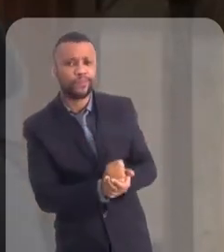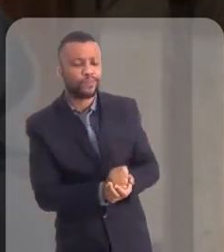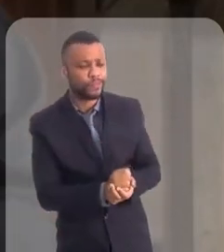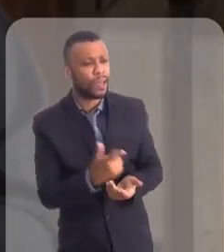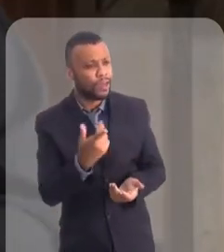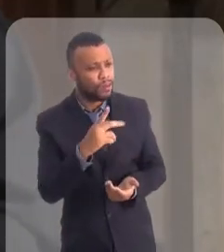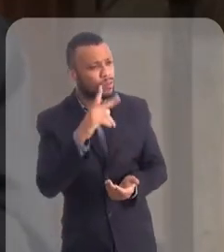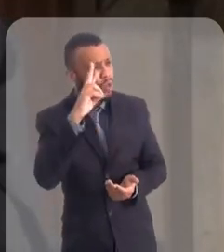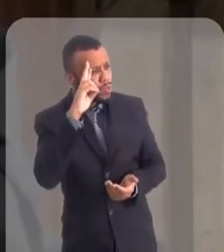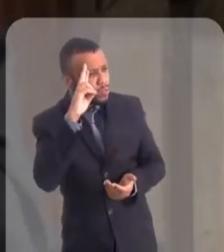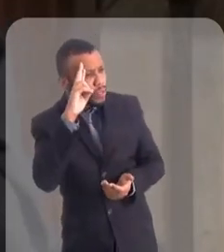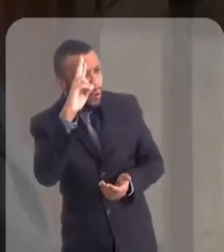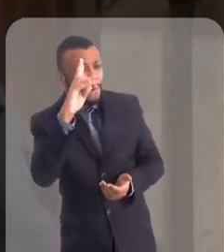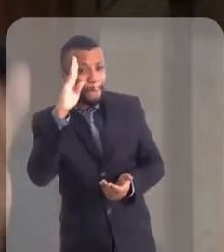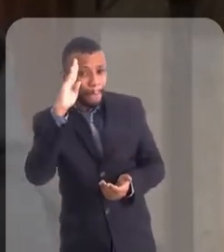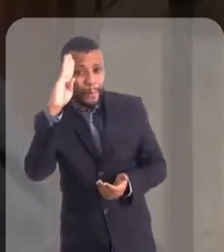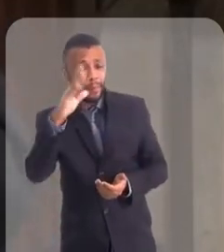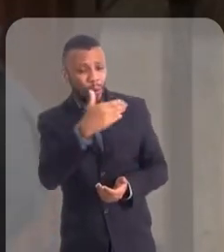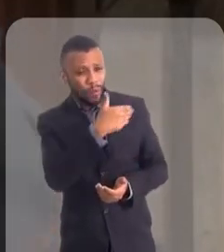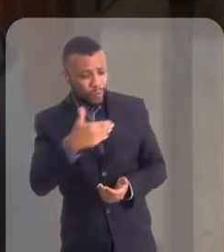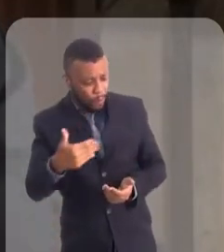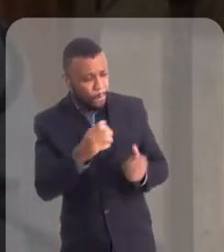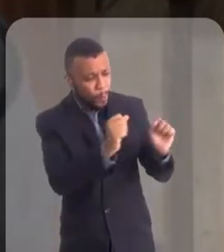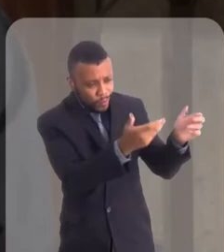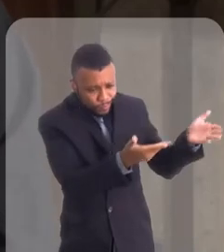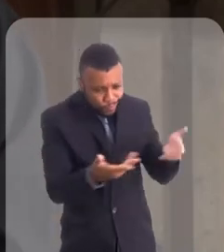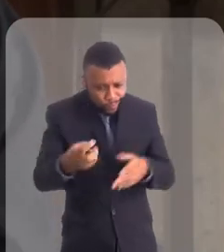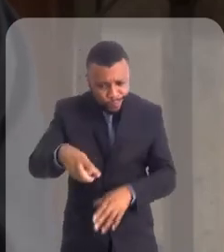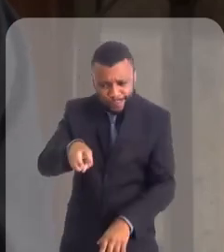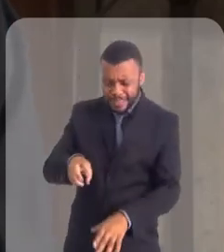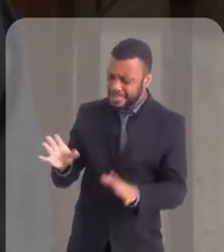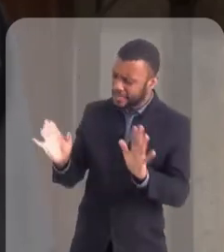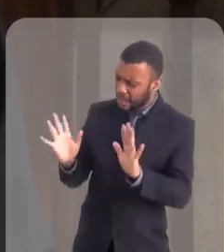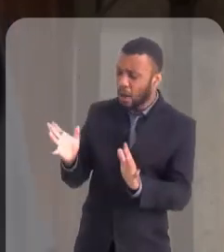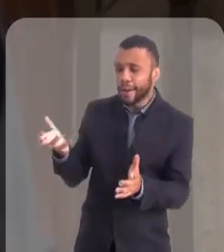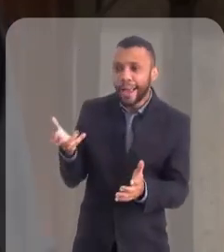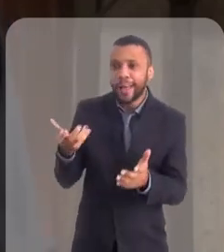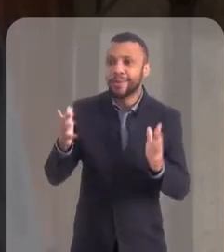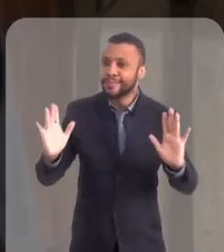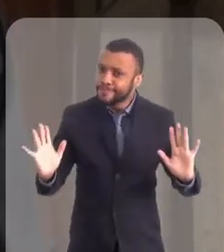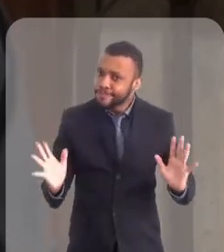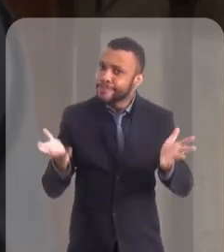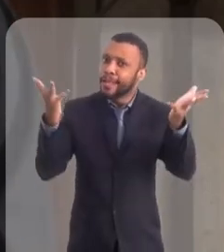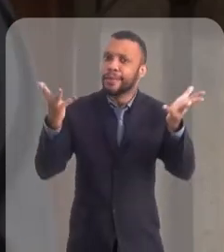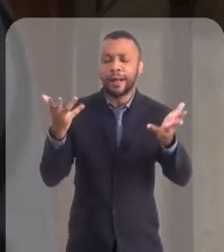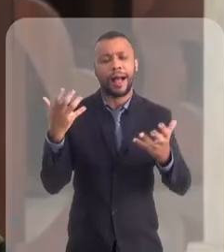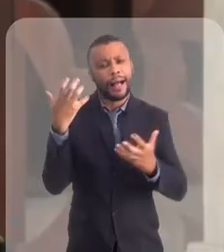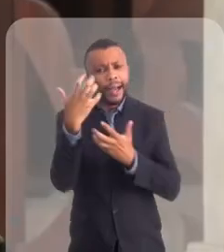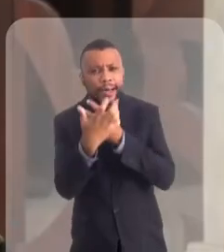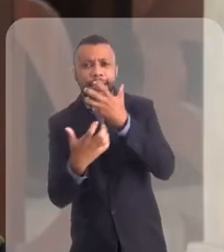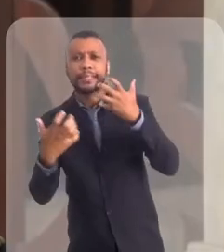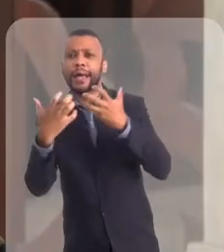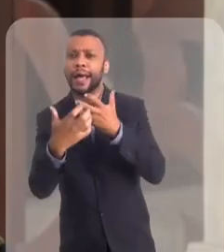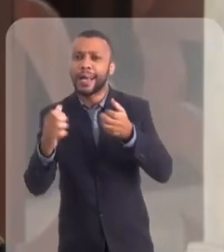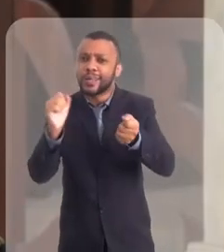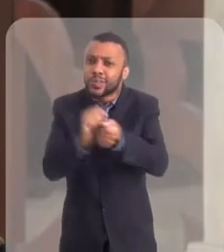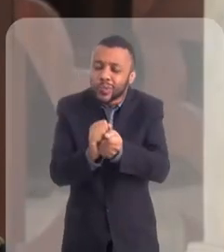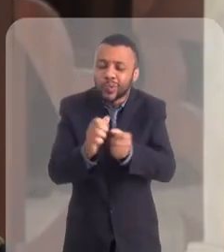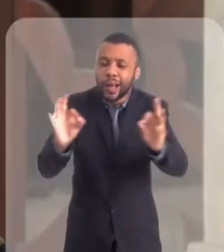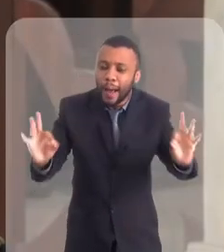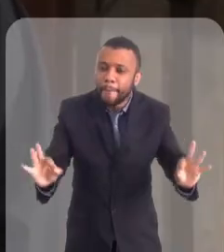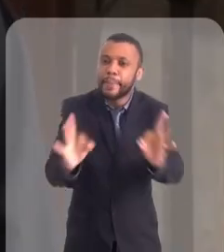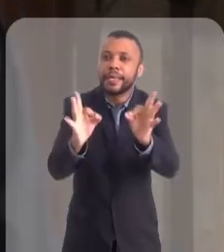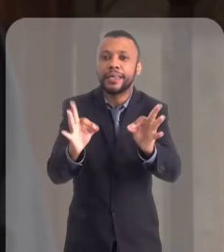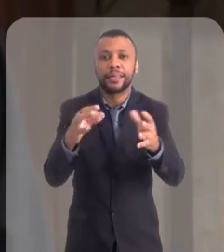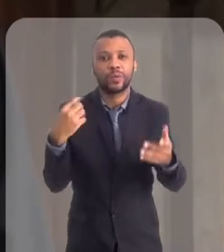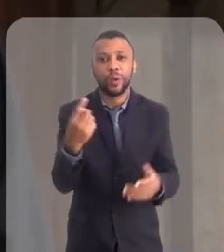Sayedna, em árabe, significa nosso senhor, né, o governante da diocese. Pode ficar no trono. Ele diz, não, meu filho, eu gosto de celebrar. Ele desce do trono